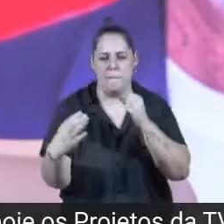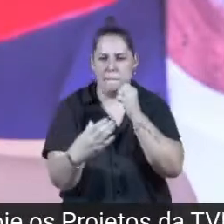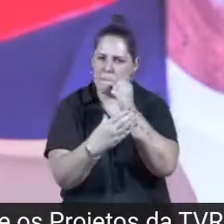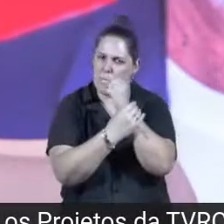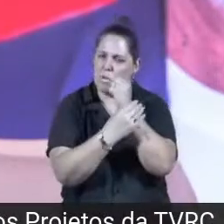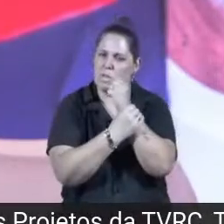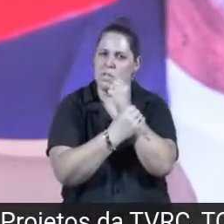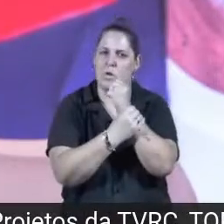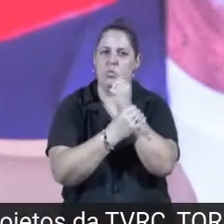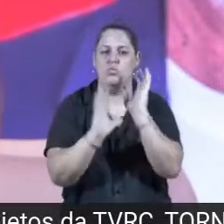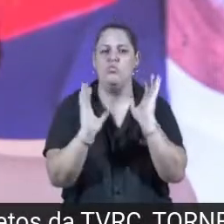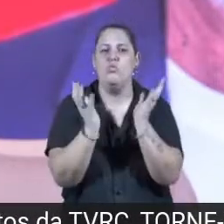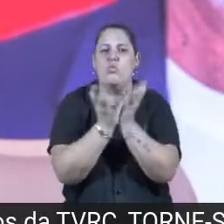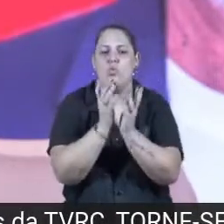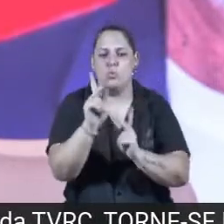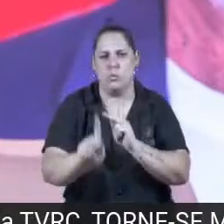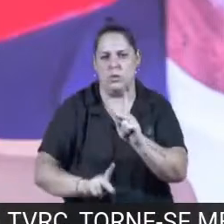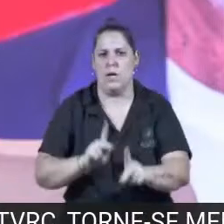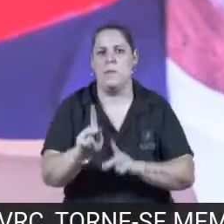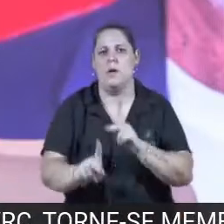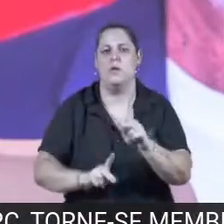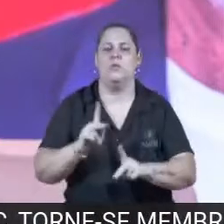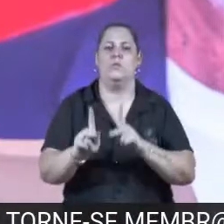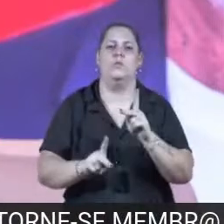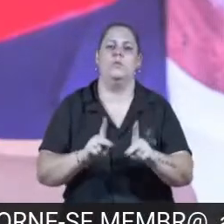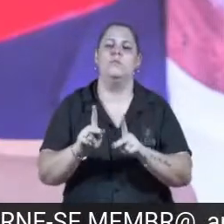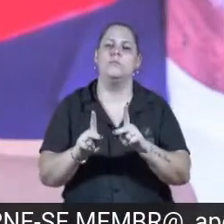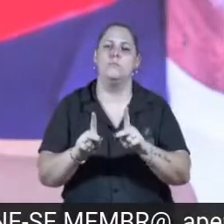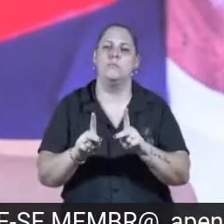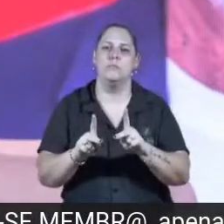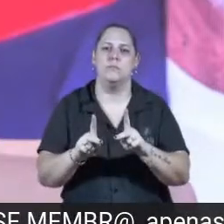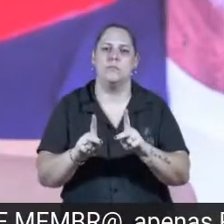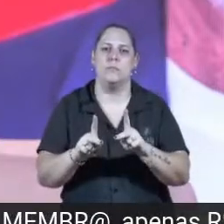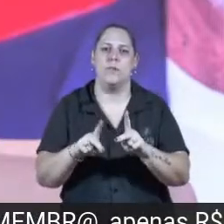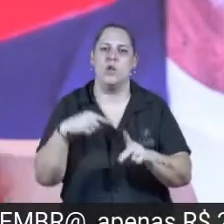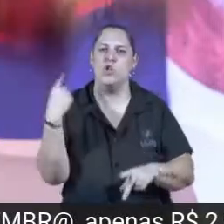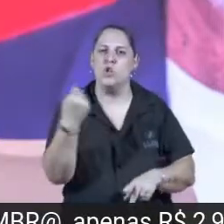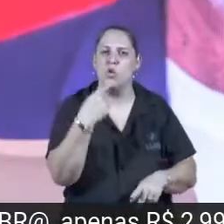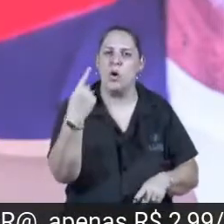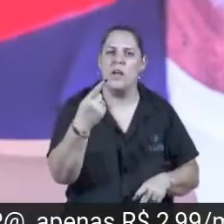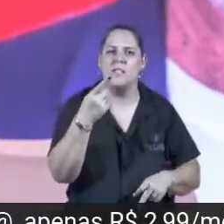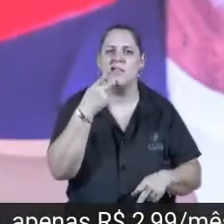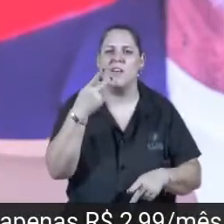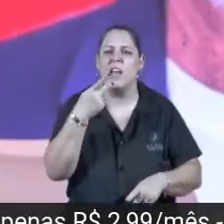classe trabalhadora, e estaremos levantando o nome